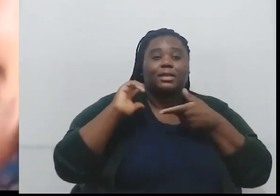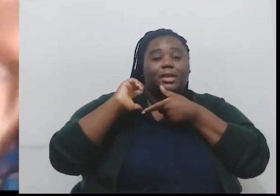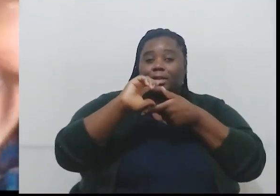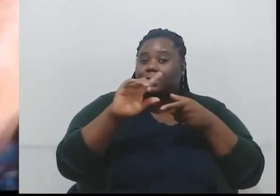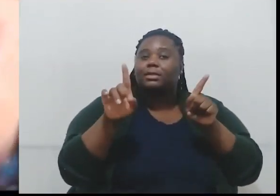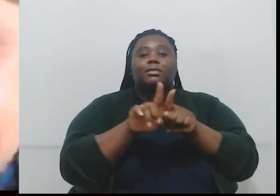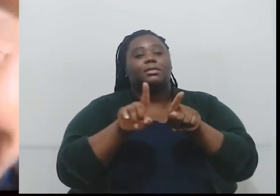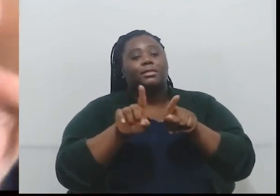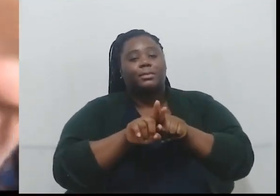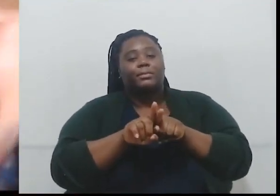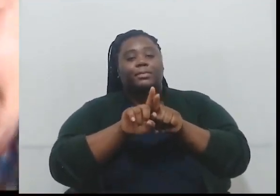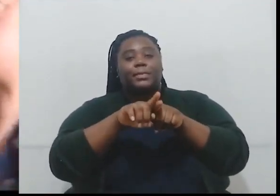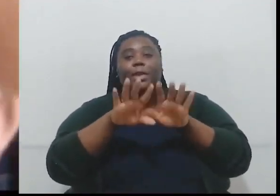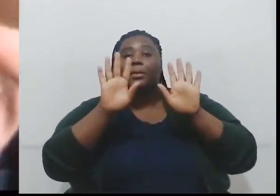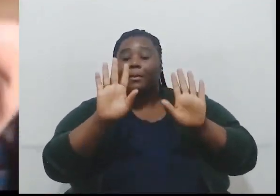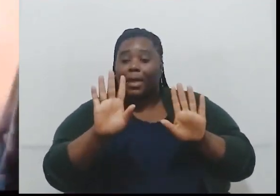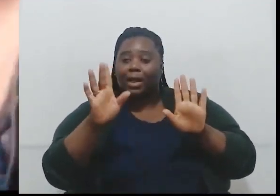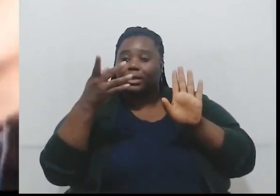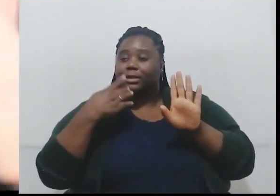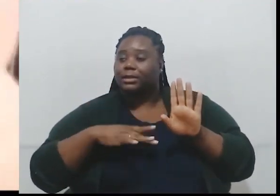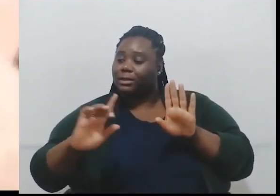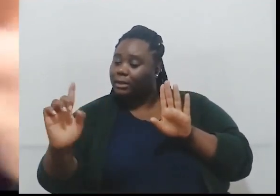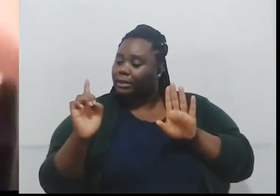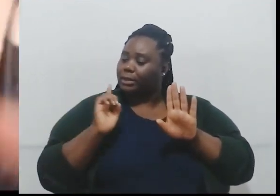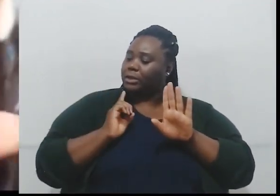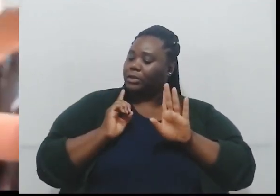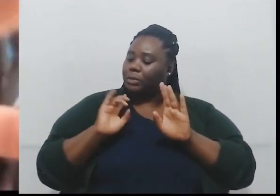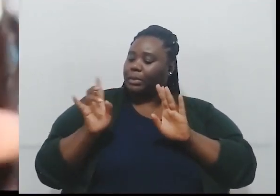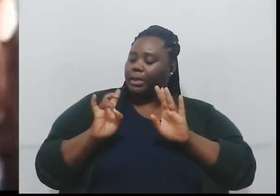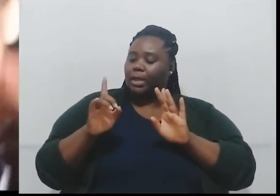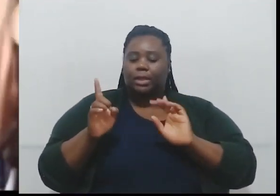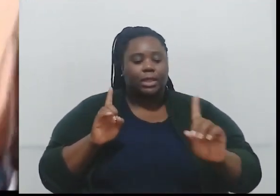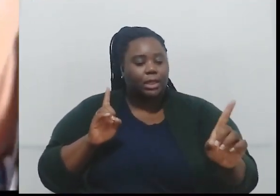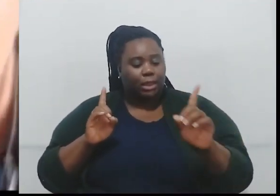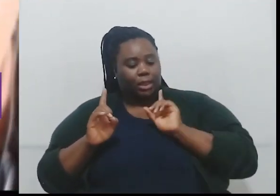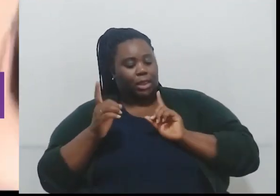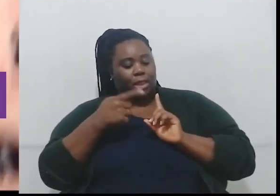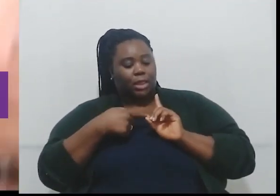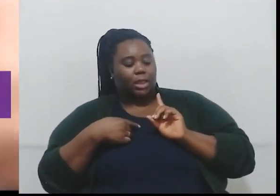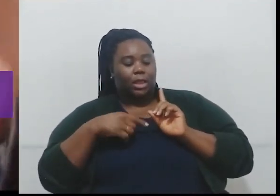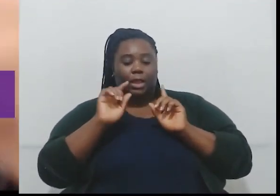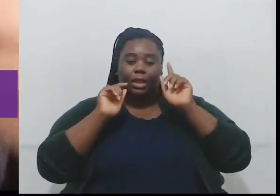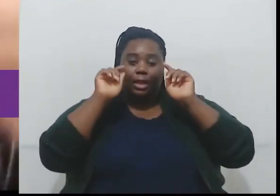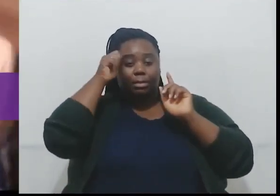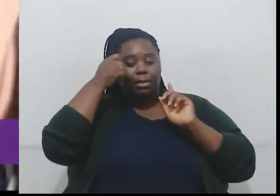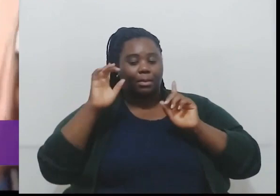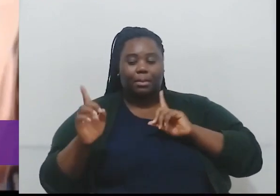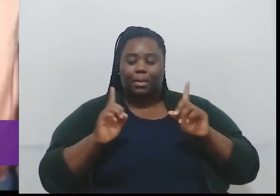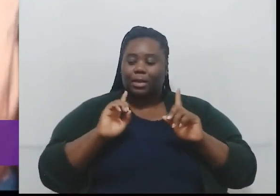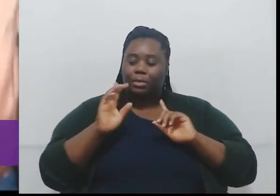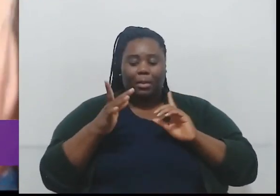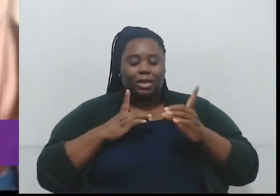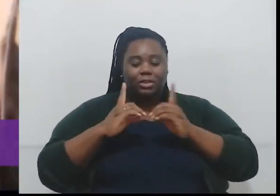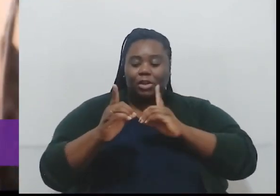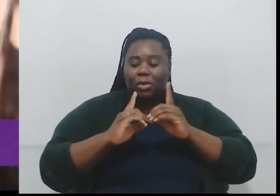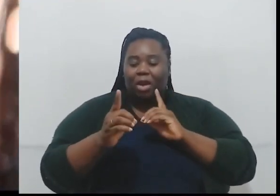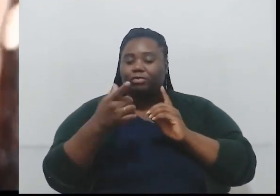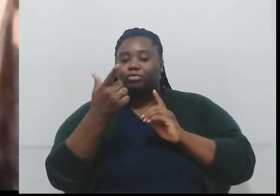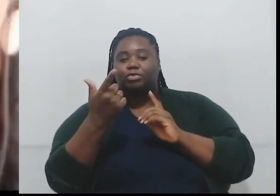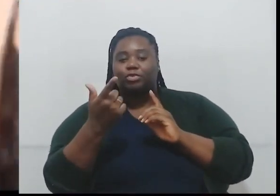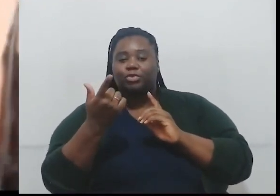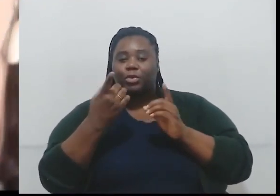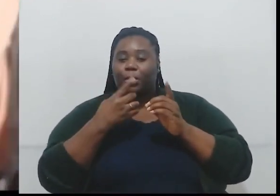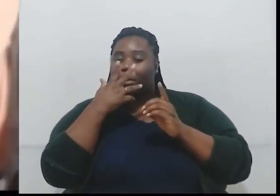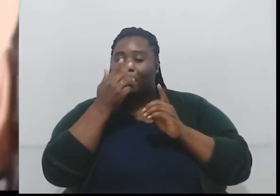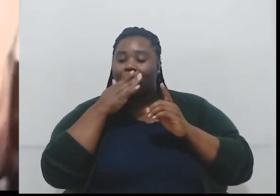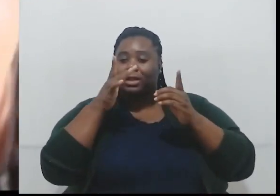mim, mas eles não, de uma certa maneira, eles não dialogavam nesse sentido mais profundo, sabe? Mas é isso,